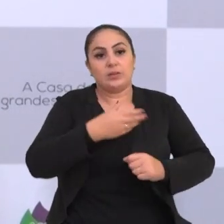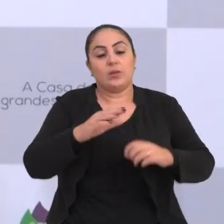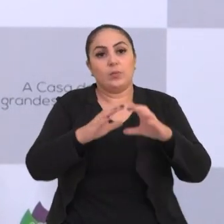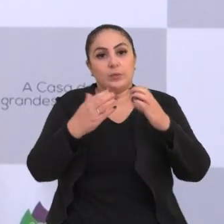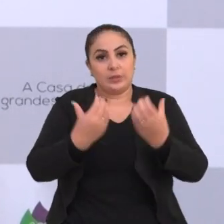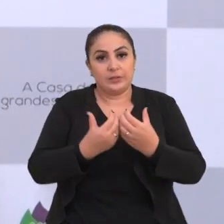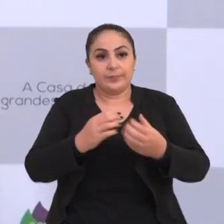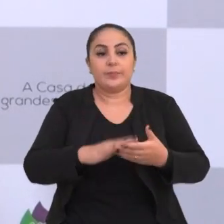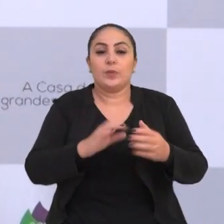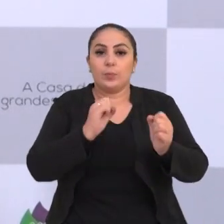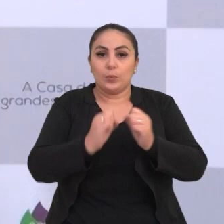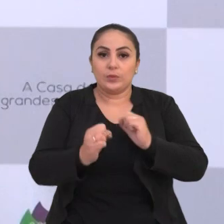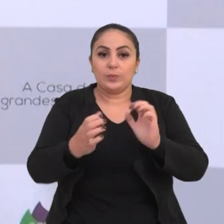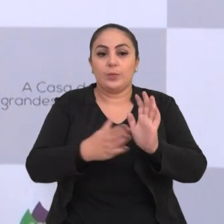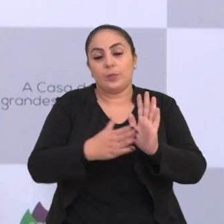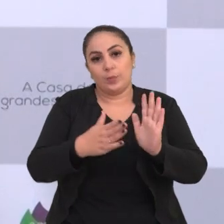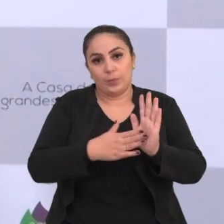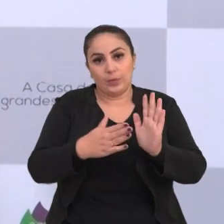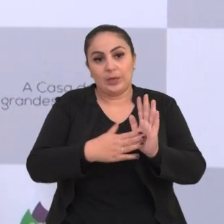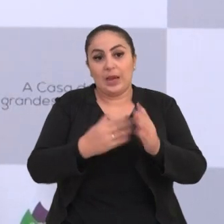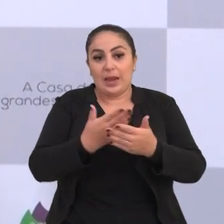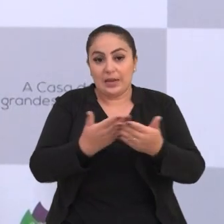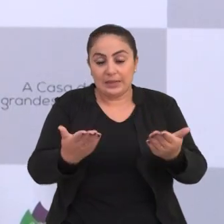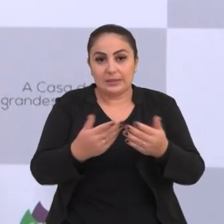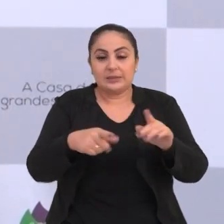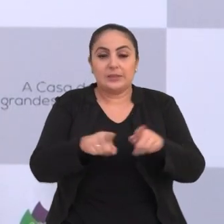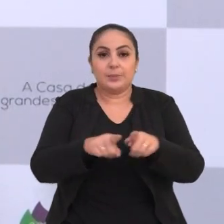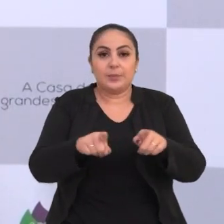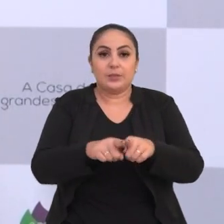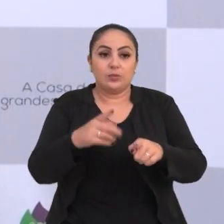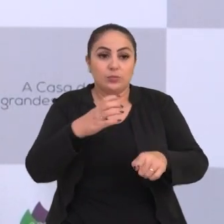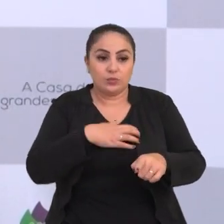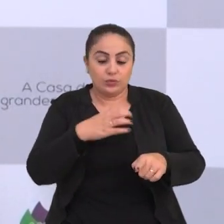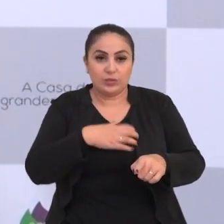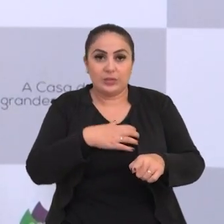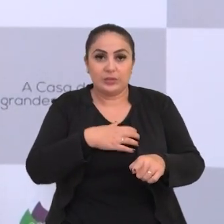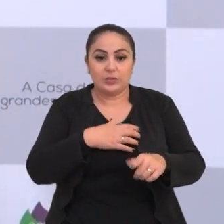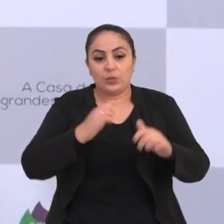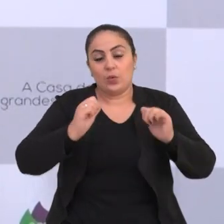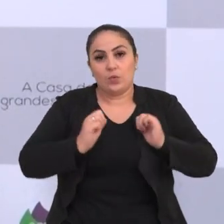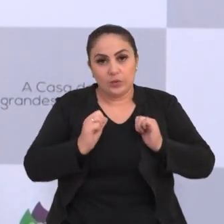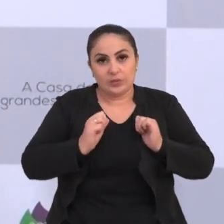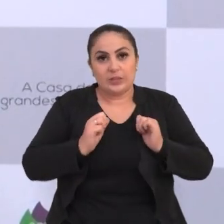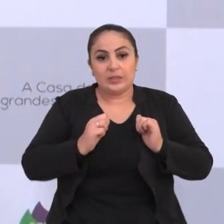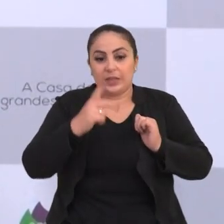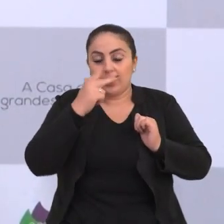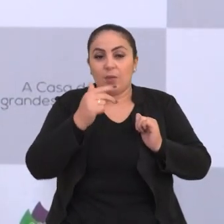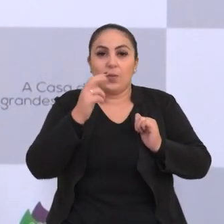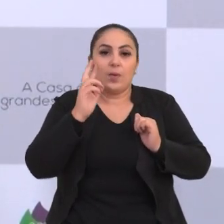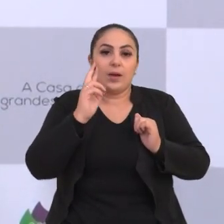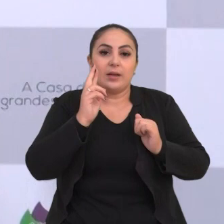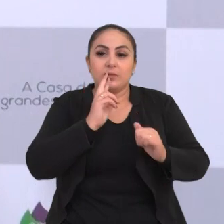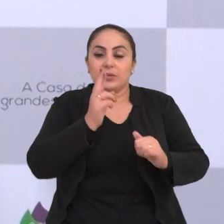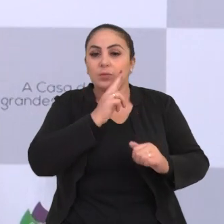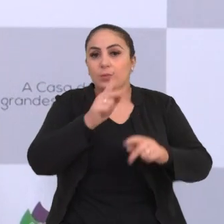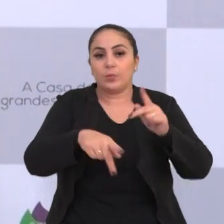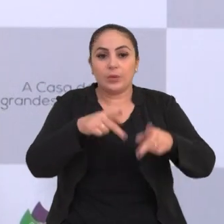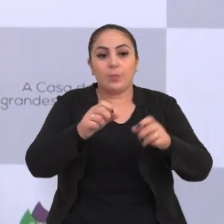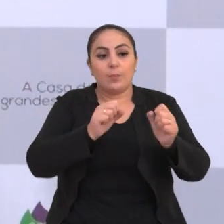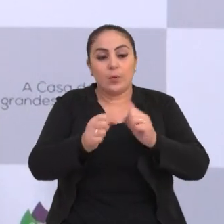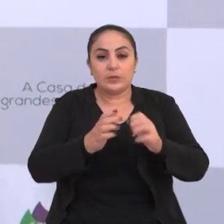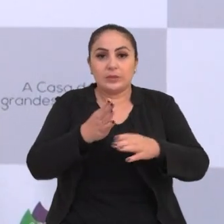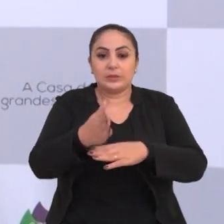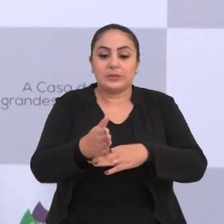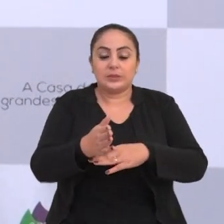nossa comunidade, possamos oferecer a eles de uma forma confortável, que é no restaurante popular, onde eles